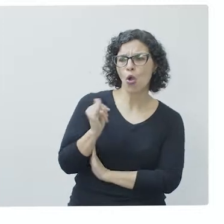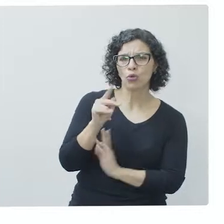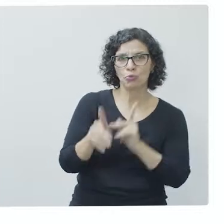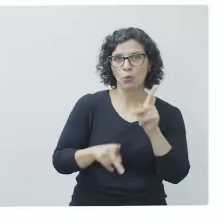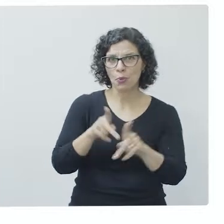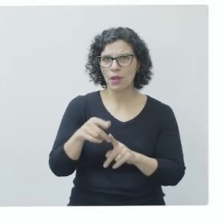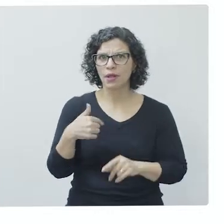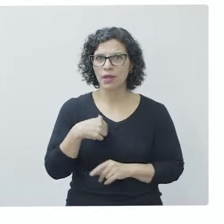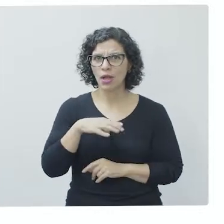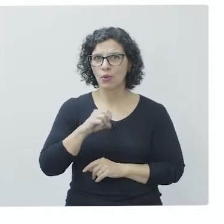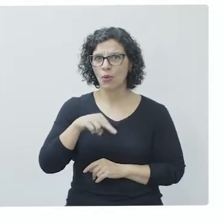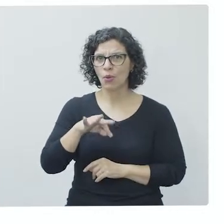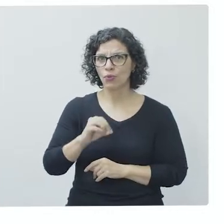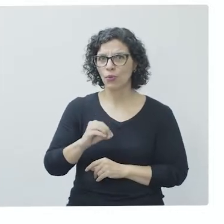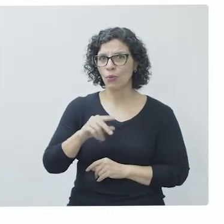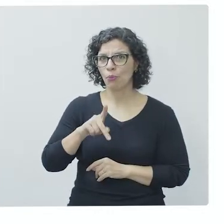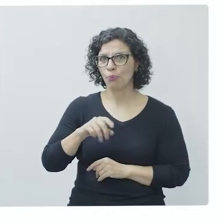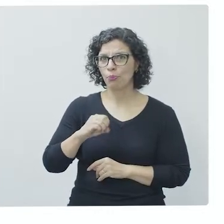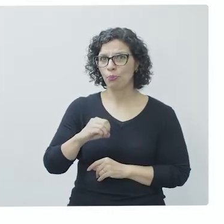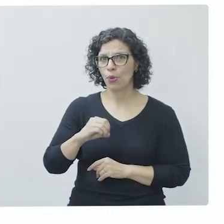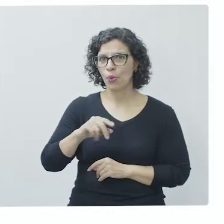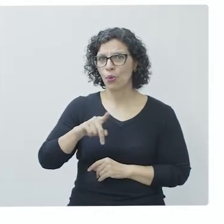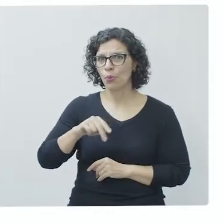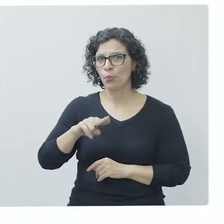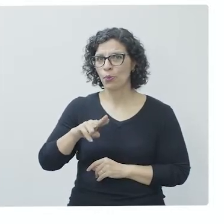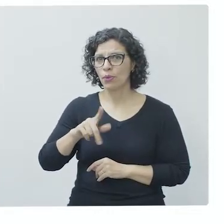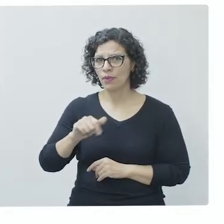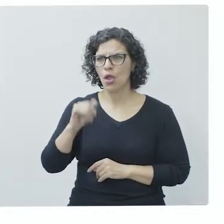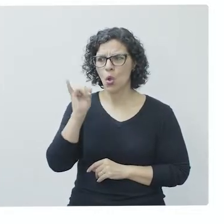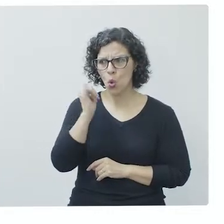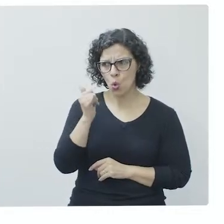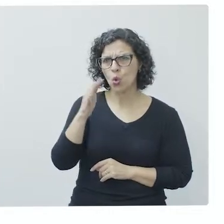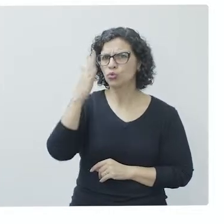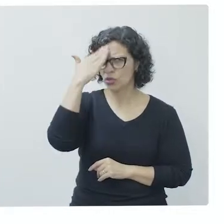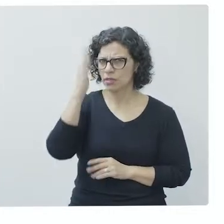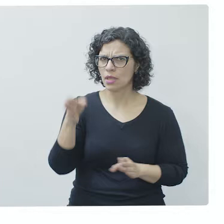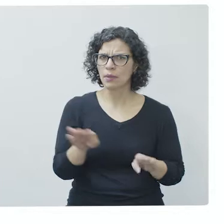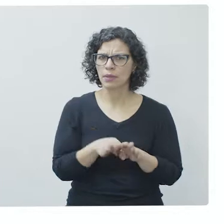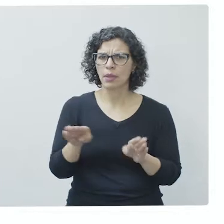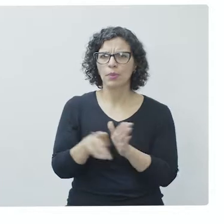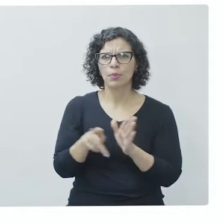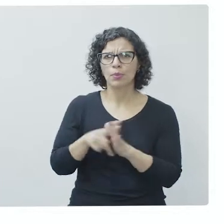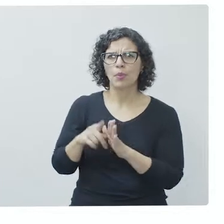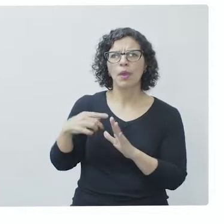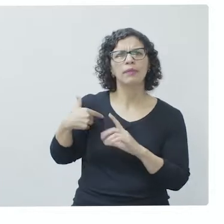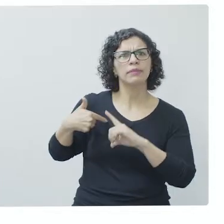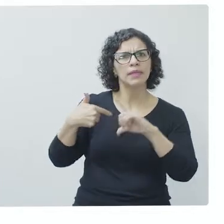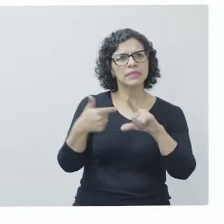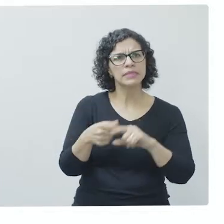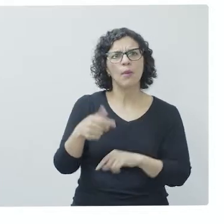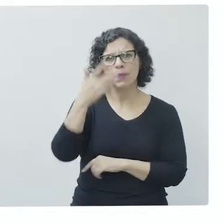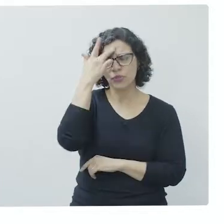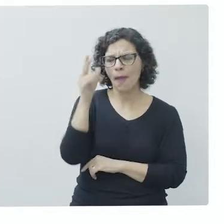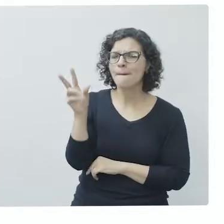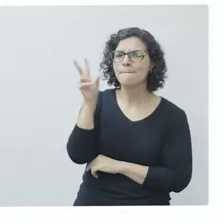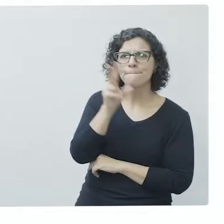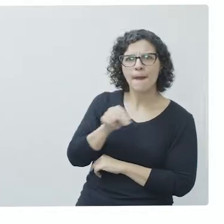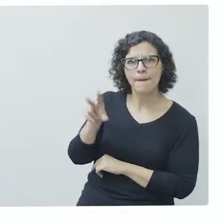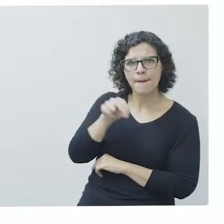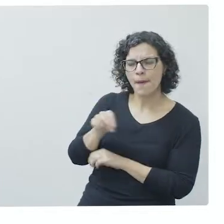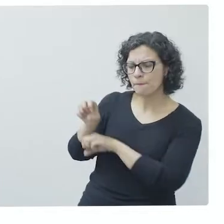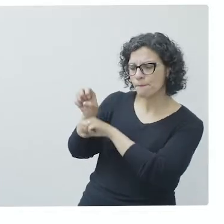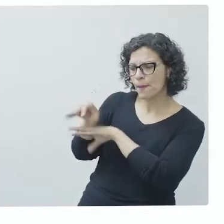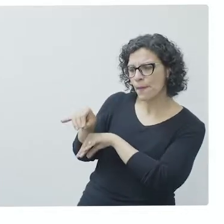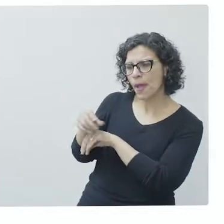popular? Conto popular. O que seria um conto? O conto, você já sabe o que é um conto, que veio lá da tradição oral, que foi passado